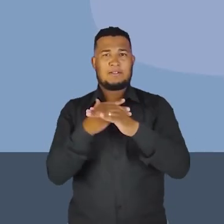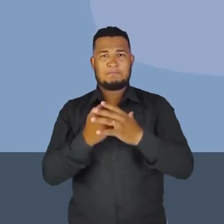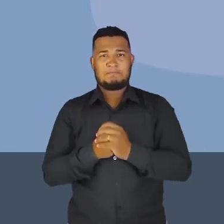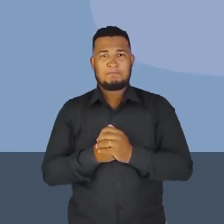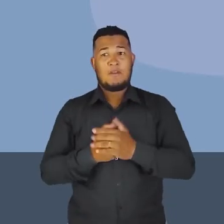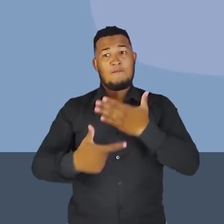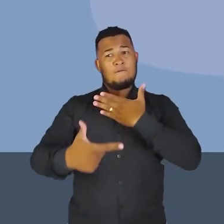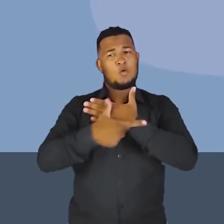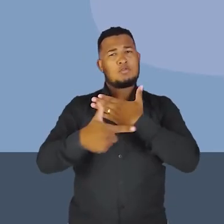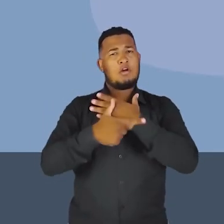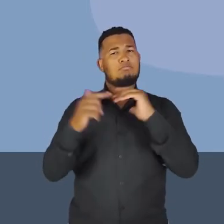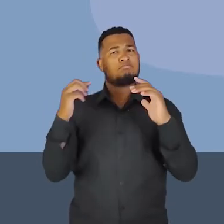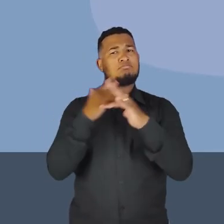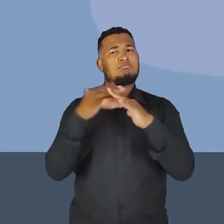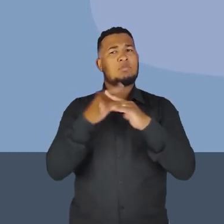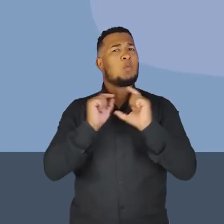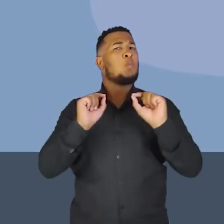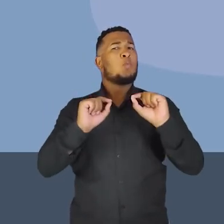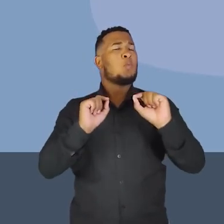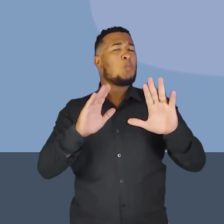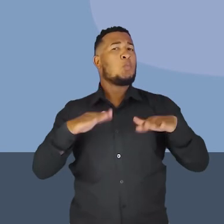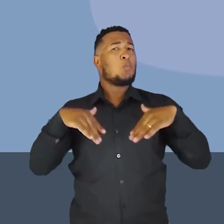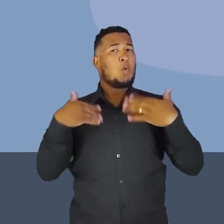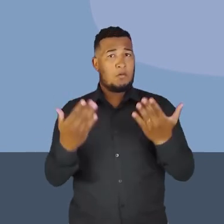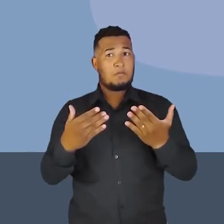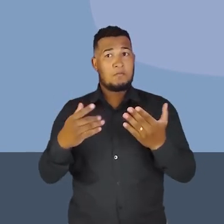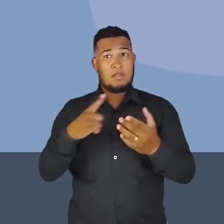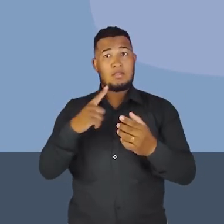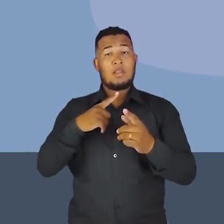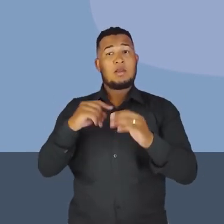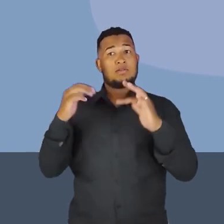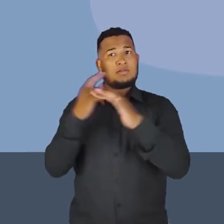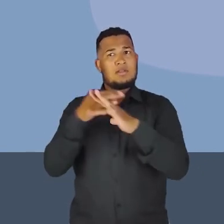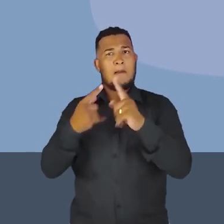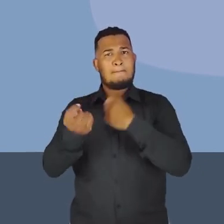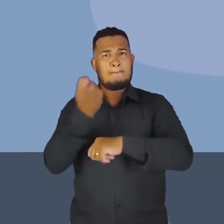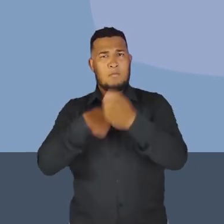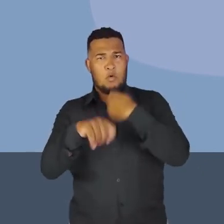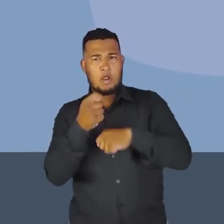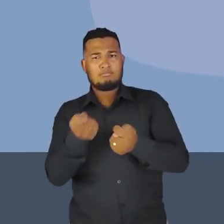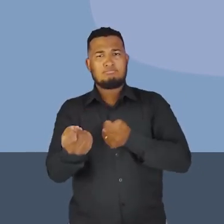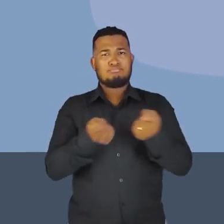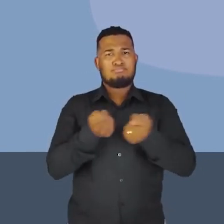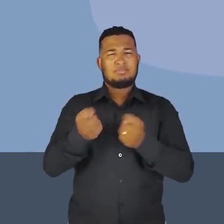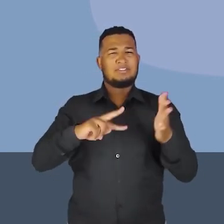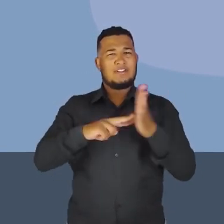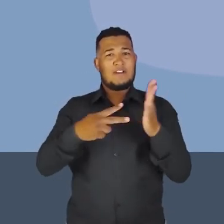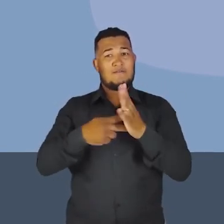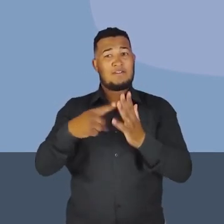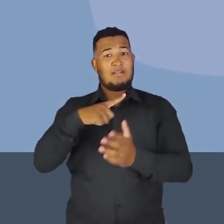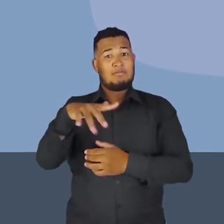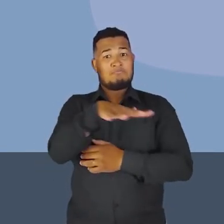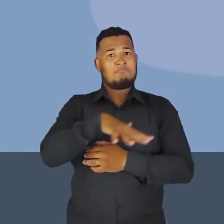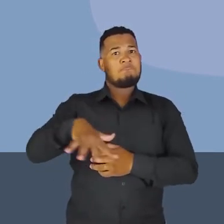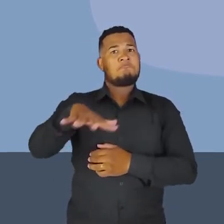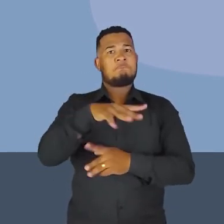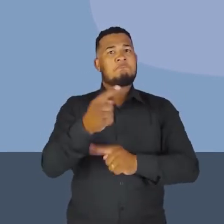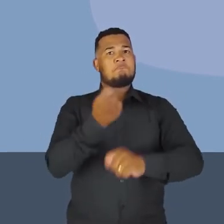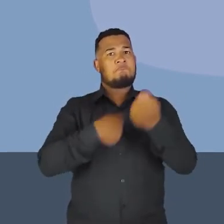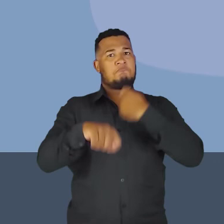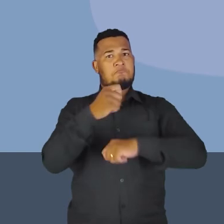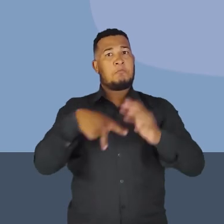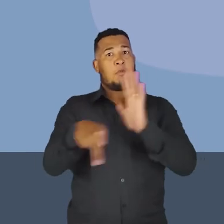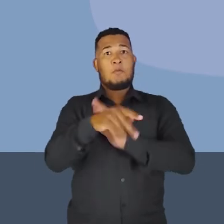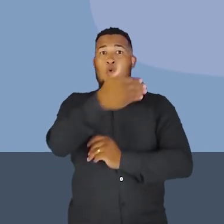das cidades? A gente tem as cidades político-administrativas, que são cidades onde se localizam importantes sedes administrativas